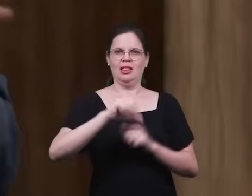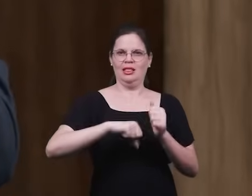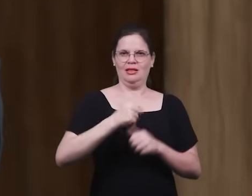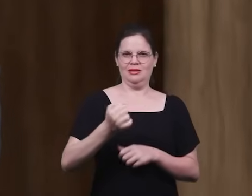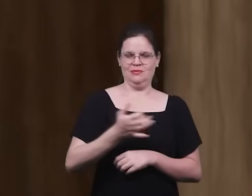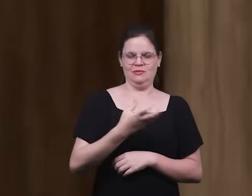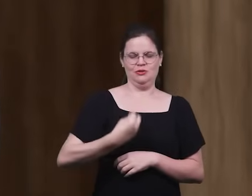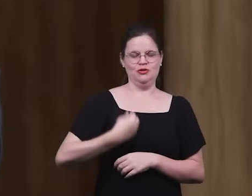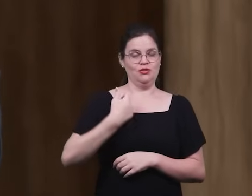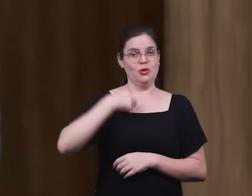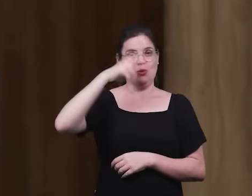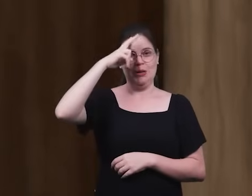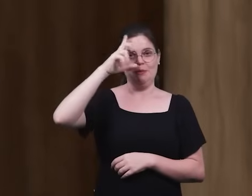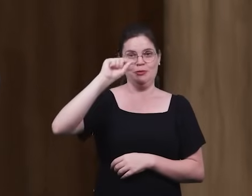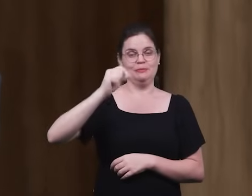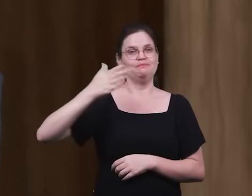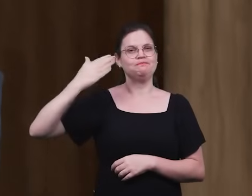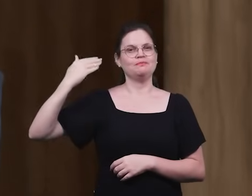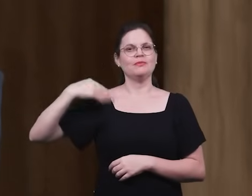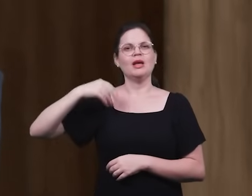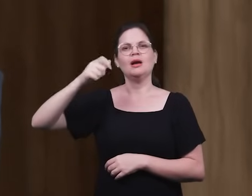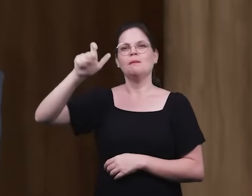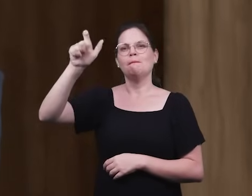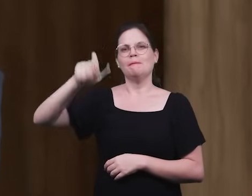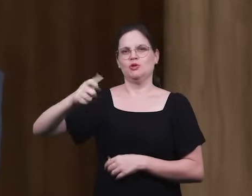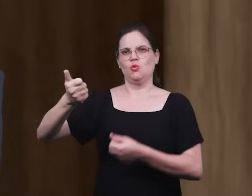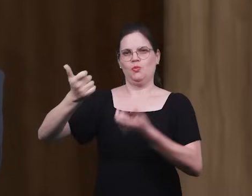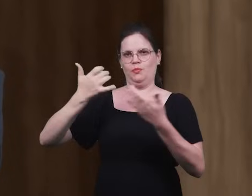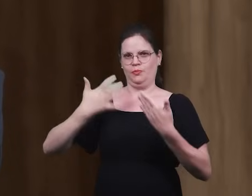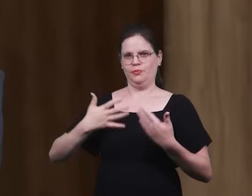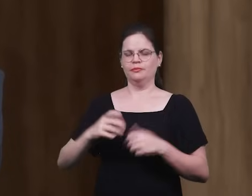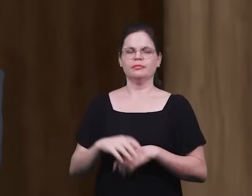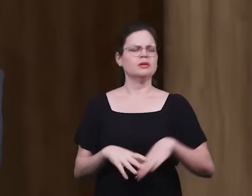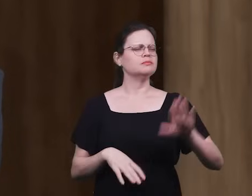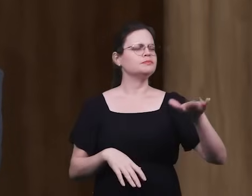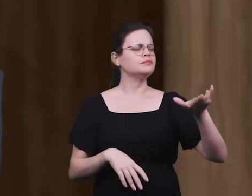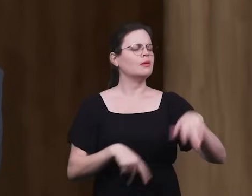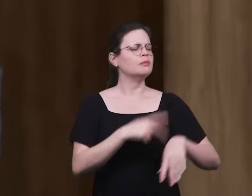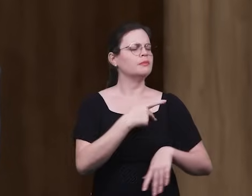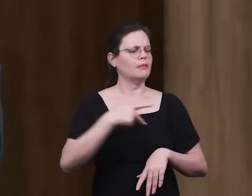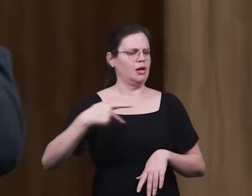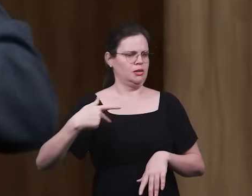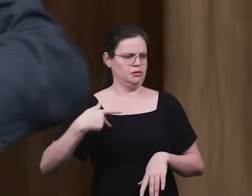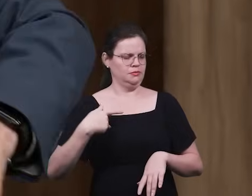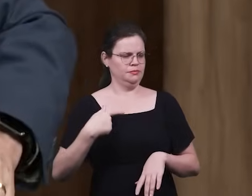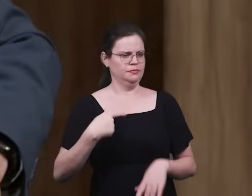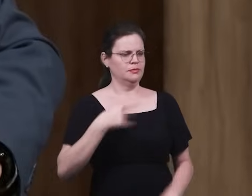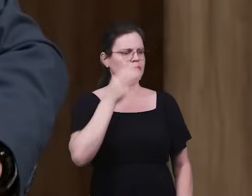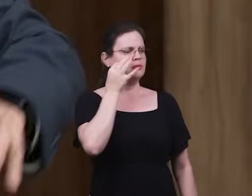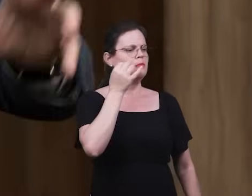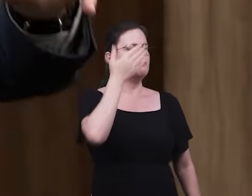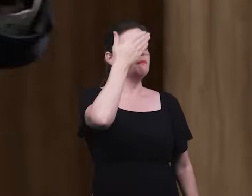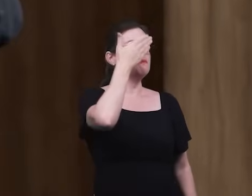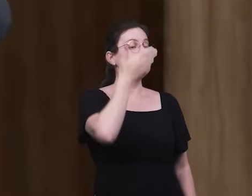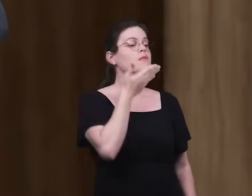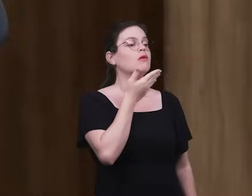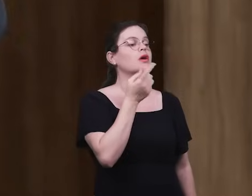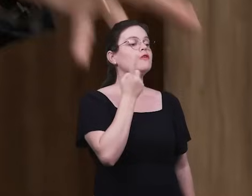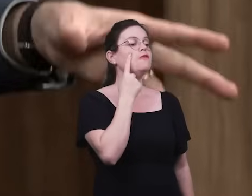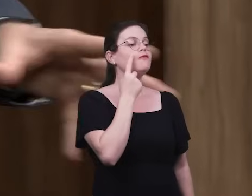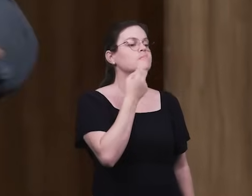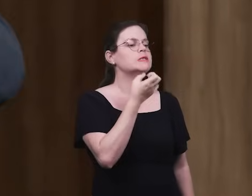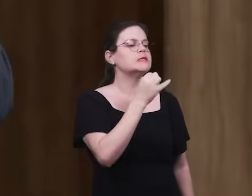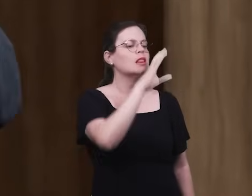vida uma vez uma pessoa disse assim eh pastor me prova que Deus existe me